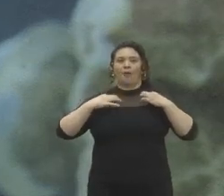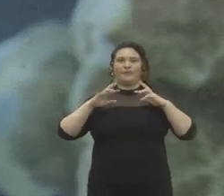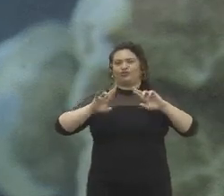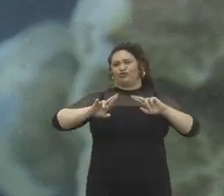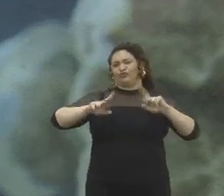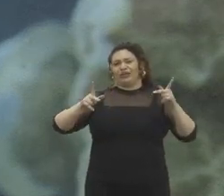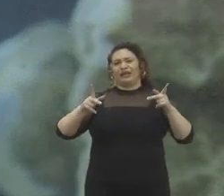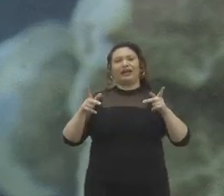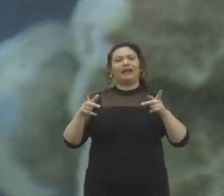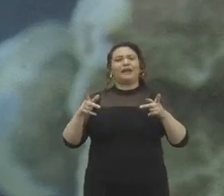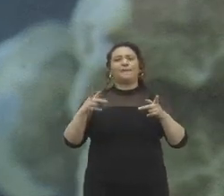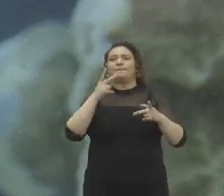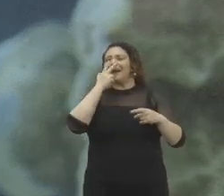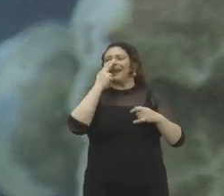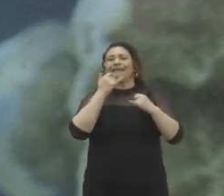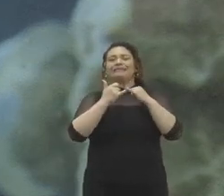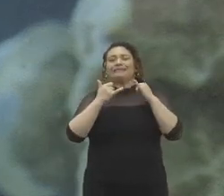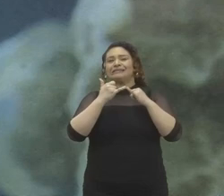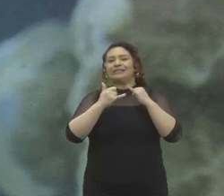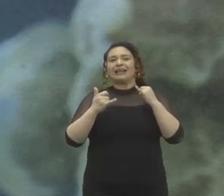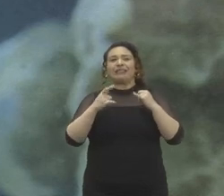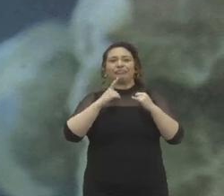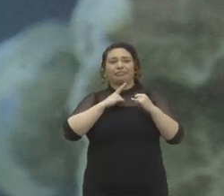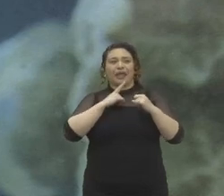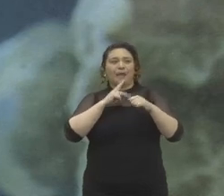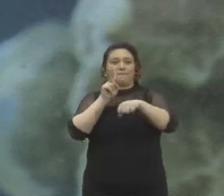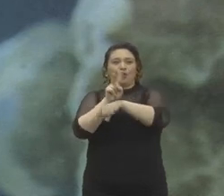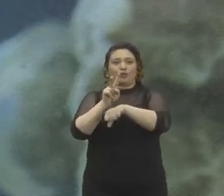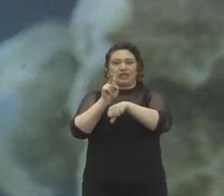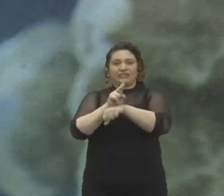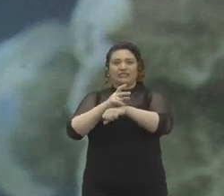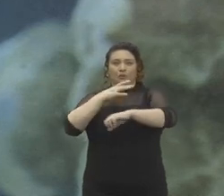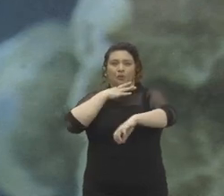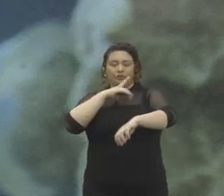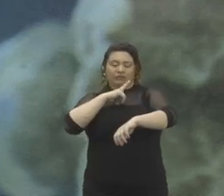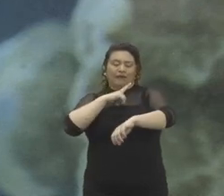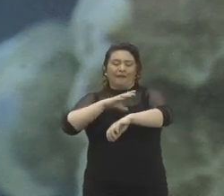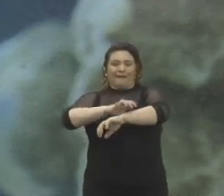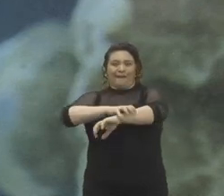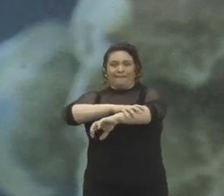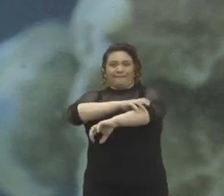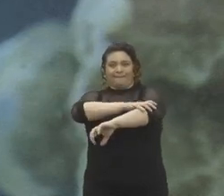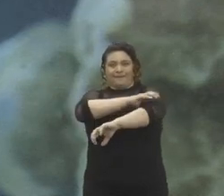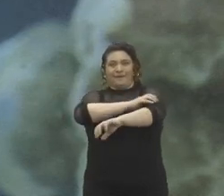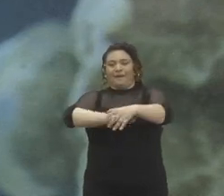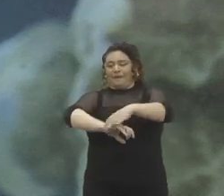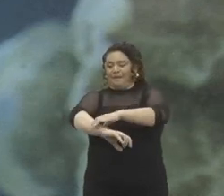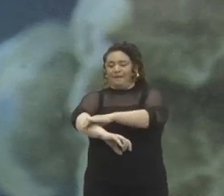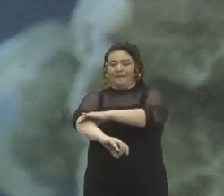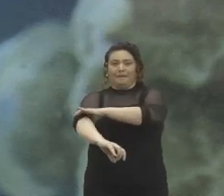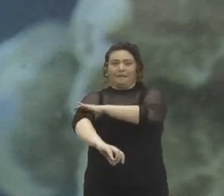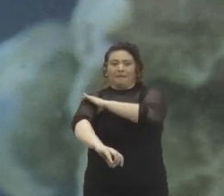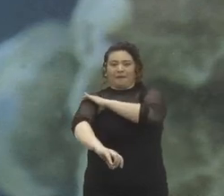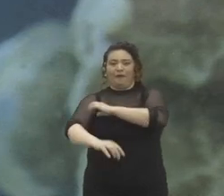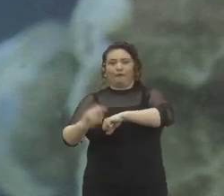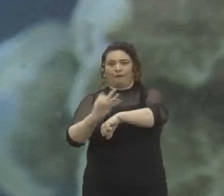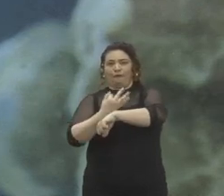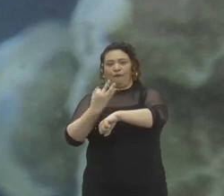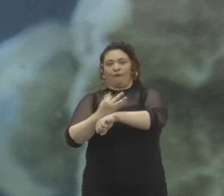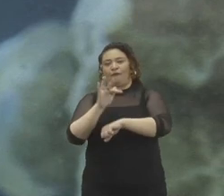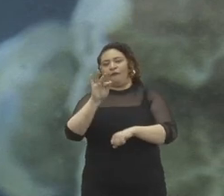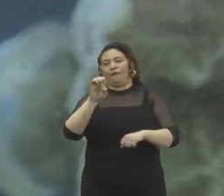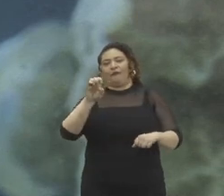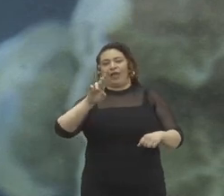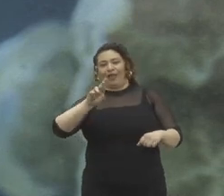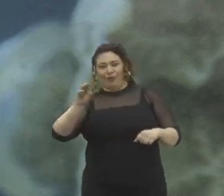uma aquelas proteções de malhas de metal a moda medieval assim era uma coisa horrorosa